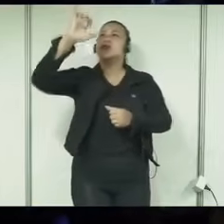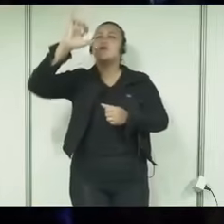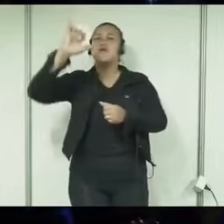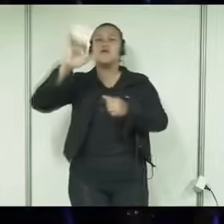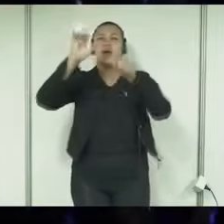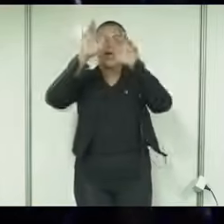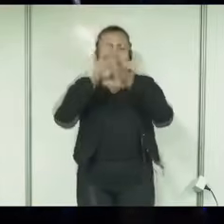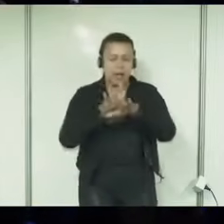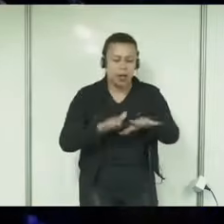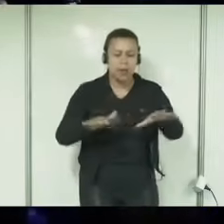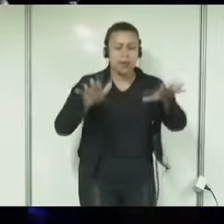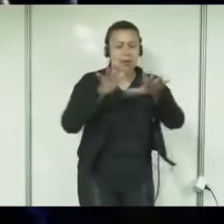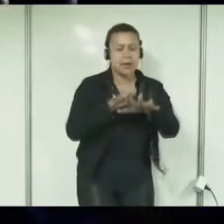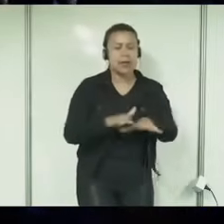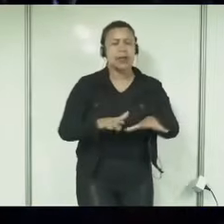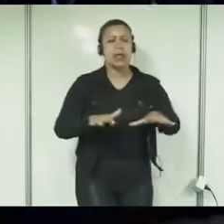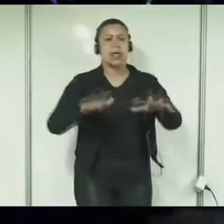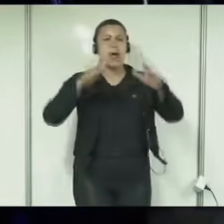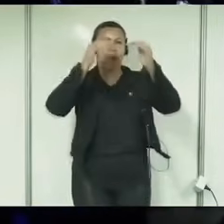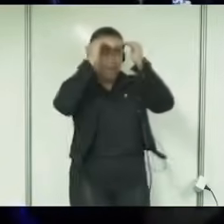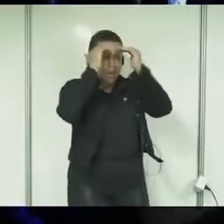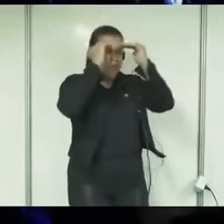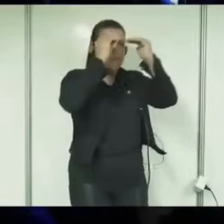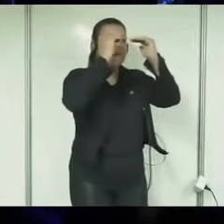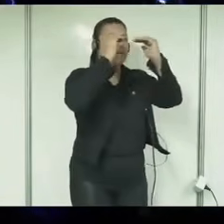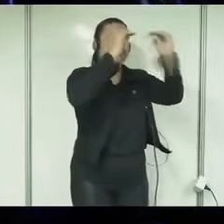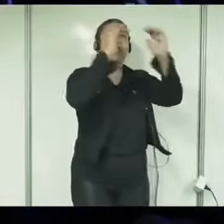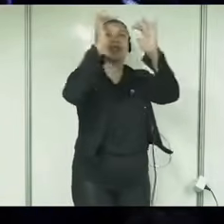ordenou, o mar